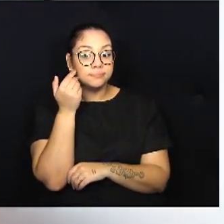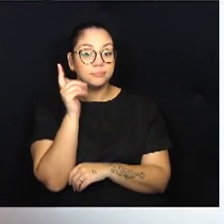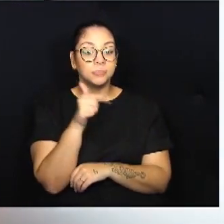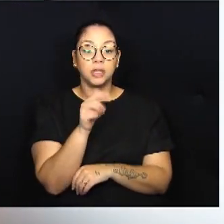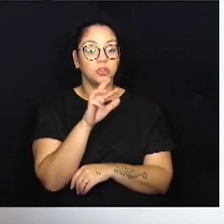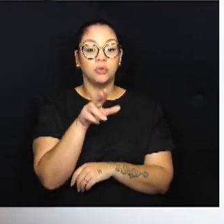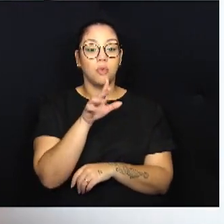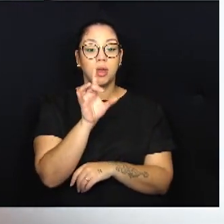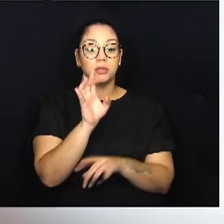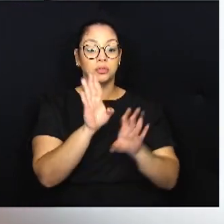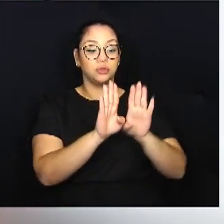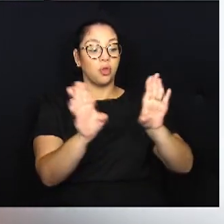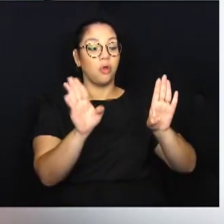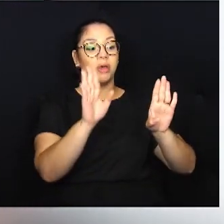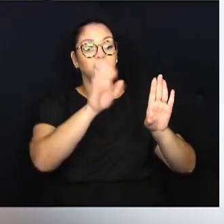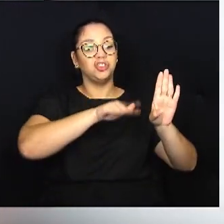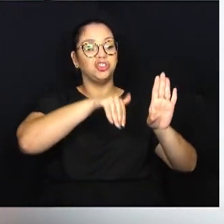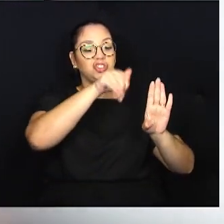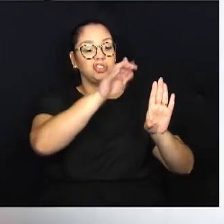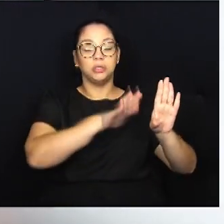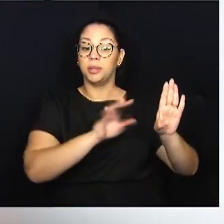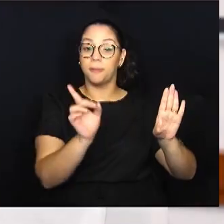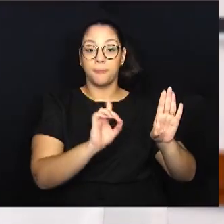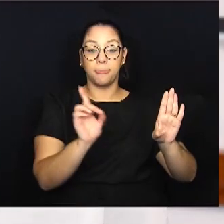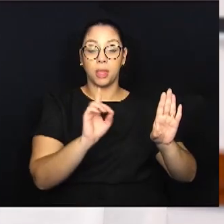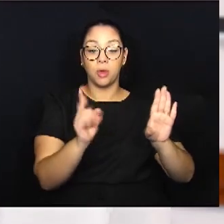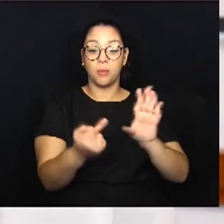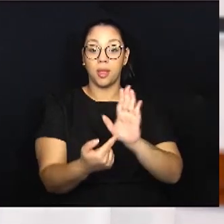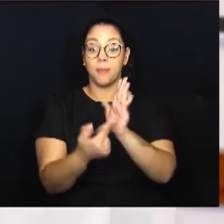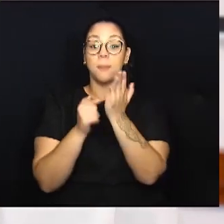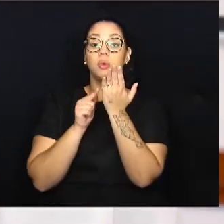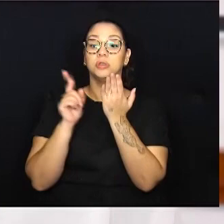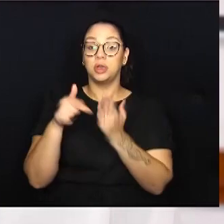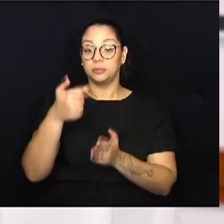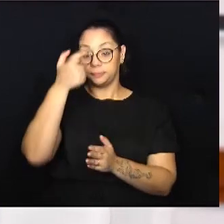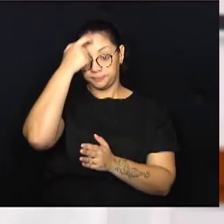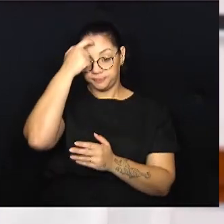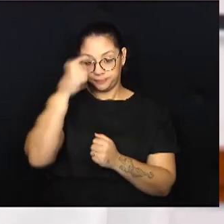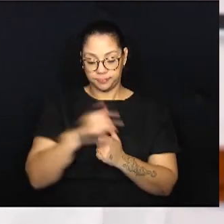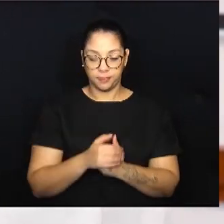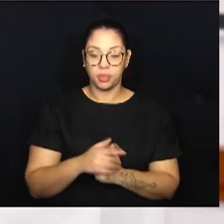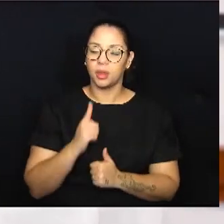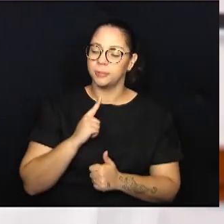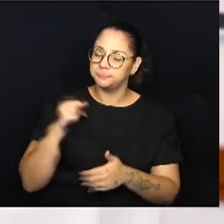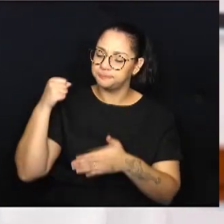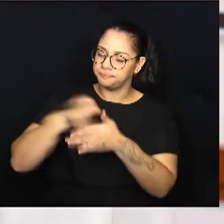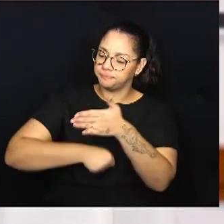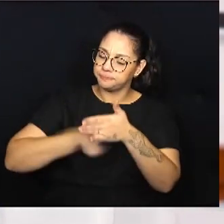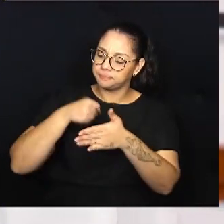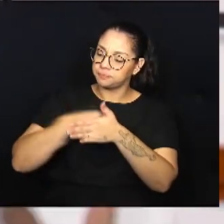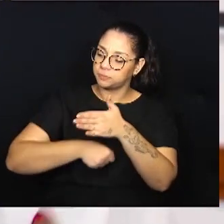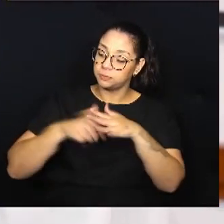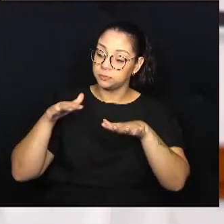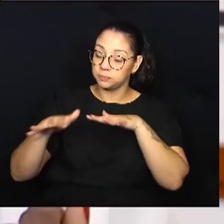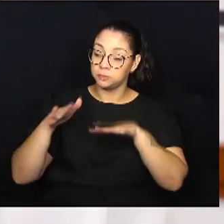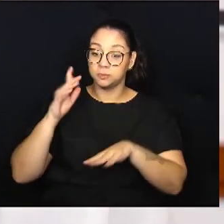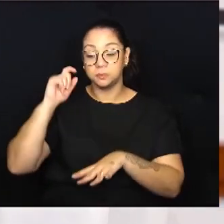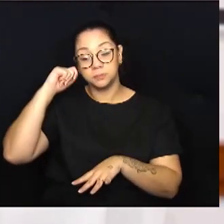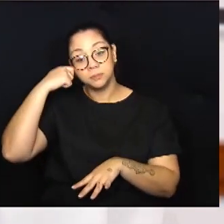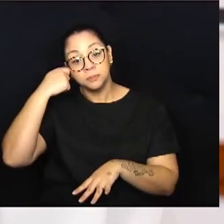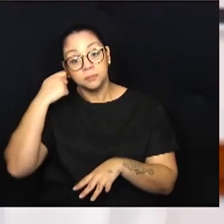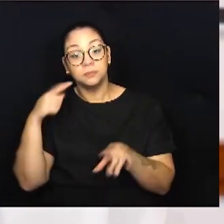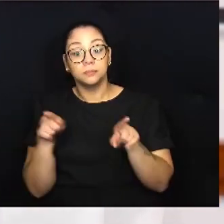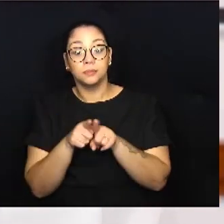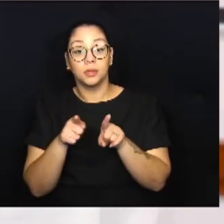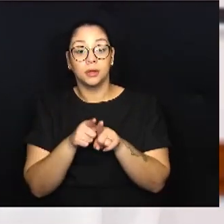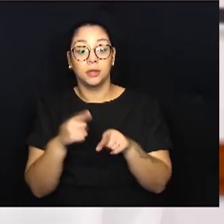não é só uma coisa bonita. É trazer conscientização, entendeu? Apesar da luta dos movimentos negros, apesar da